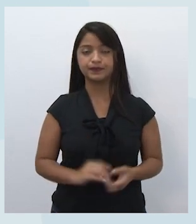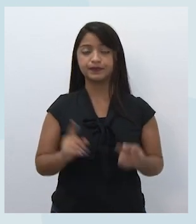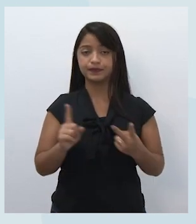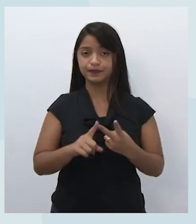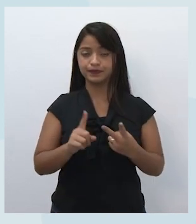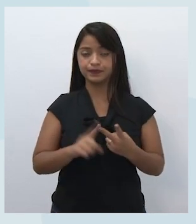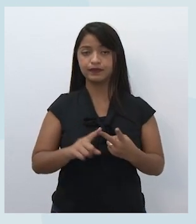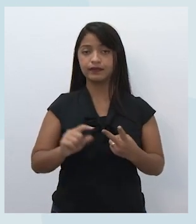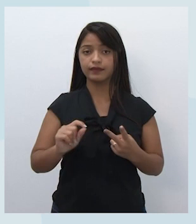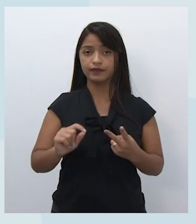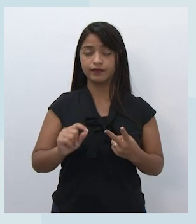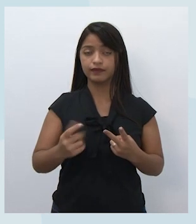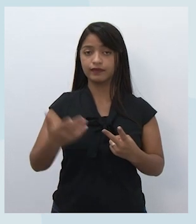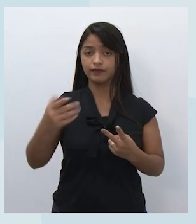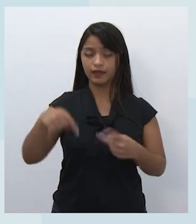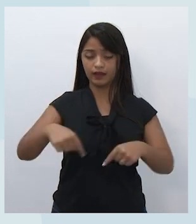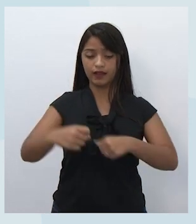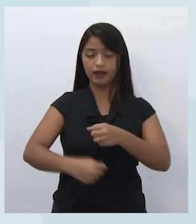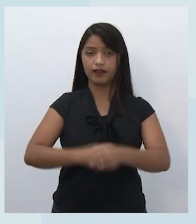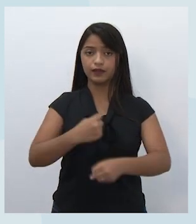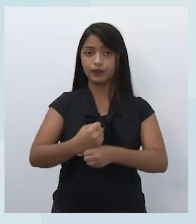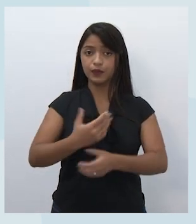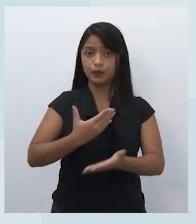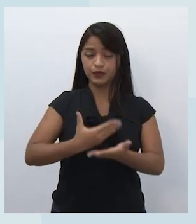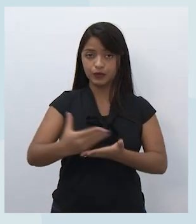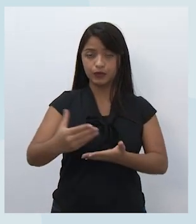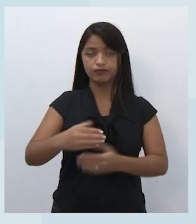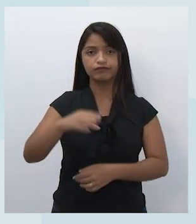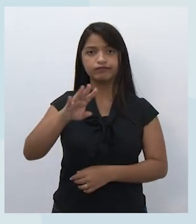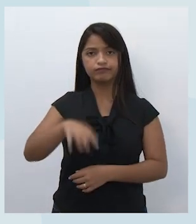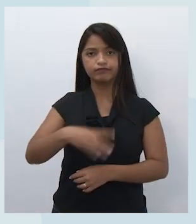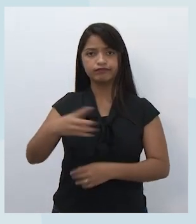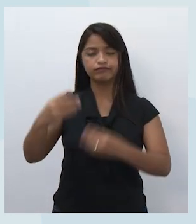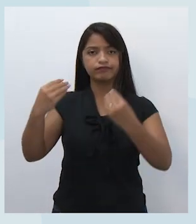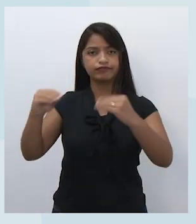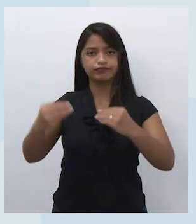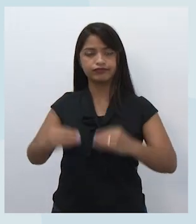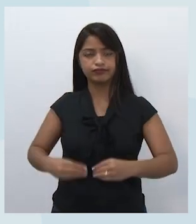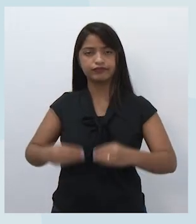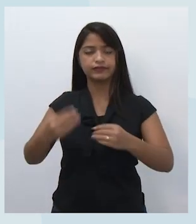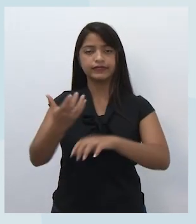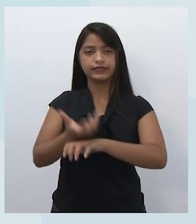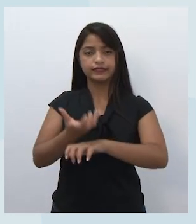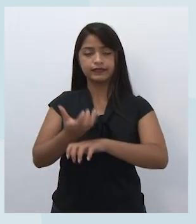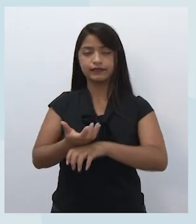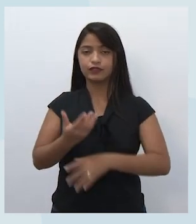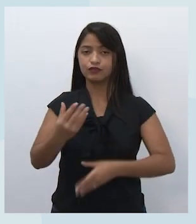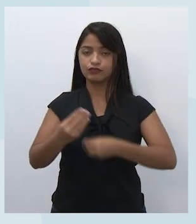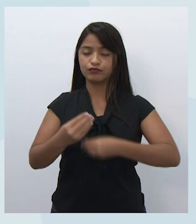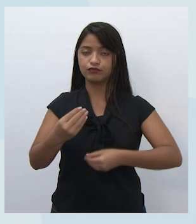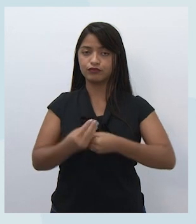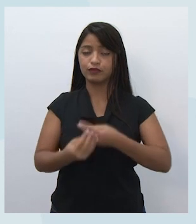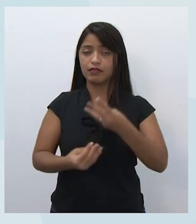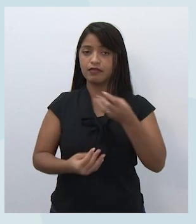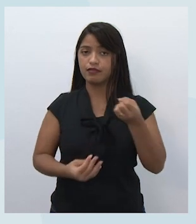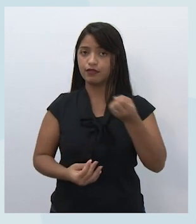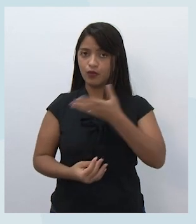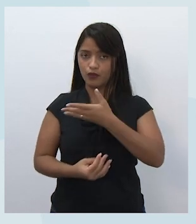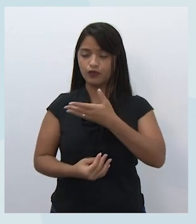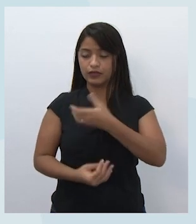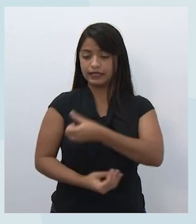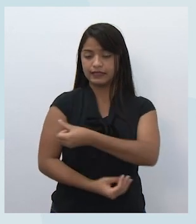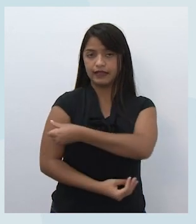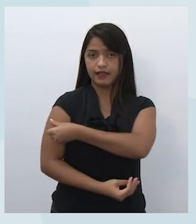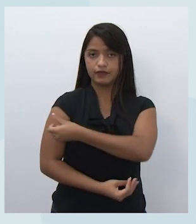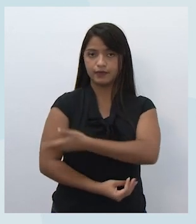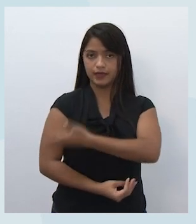Incluímos também, desde o início desse ano, na grade curricular, os no três novos componentes do Inova, a partir do sexto ano,